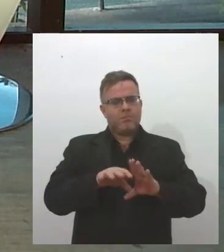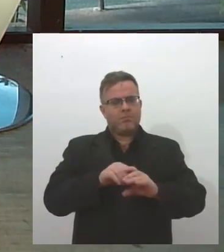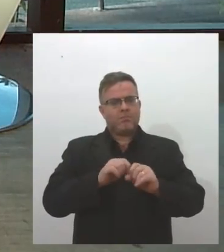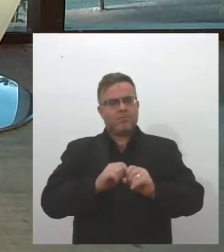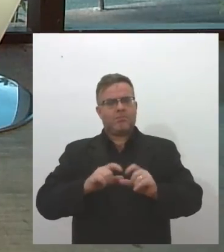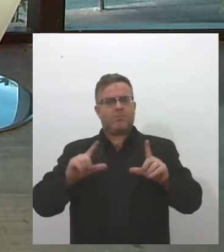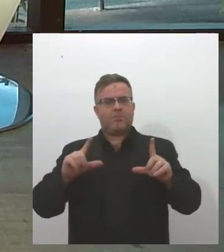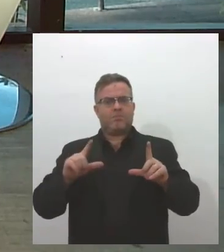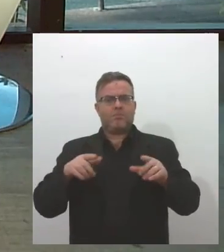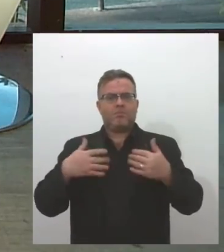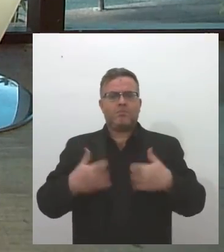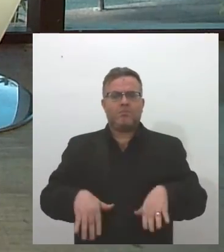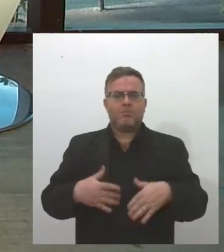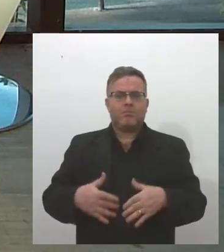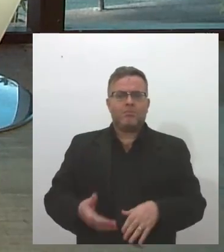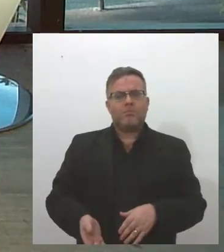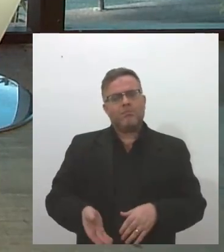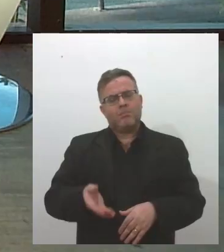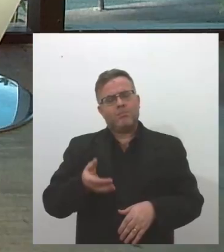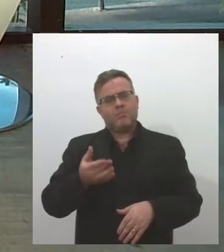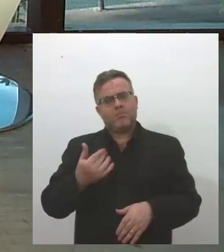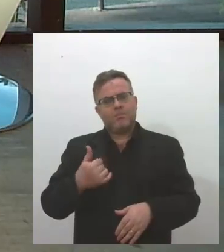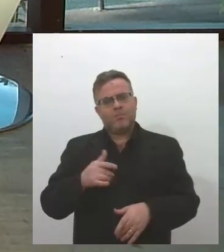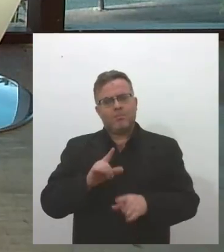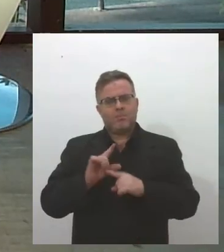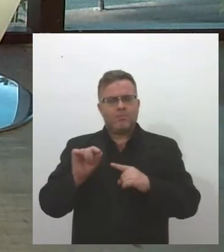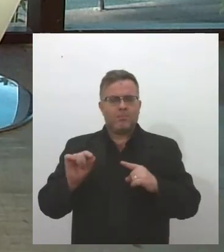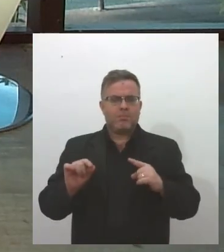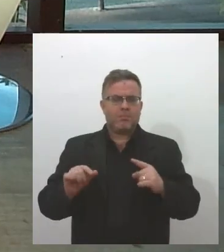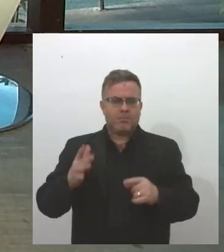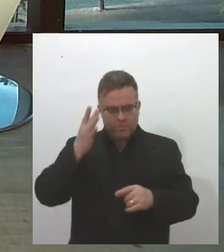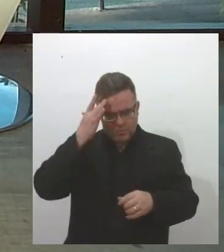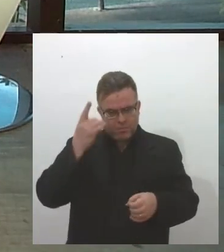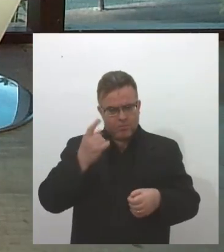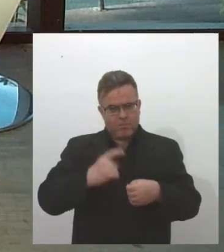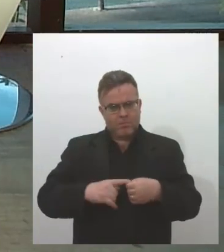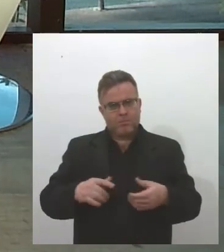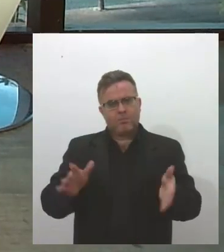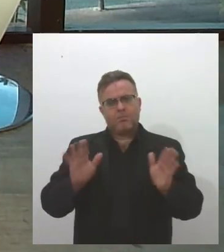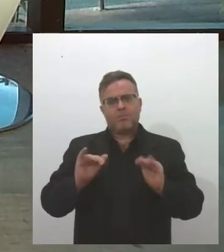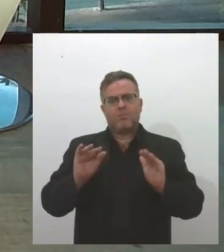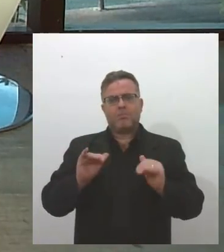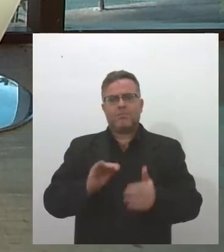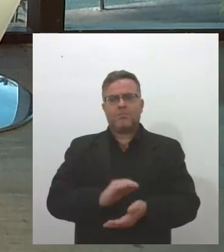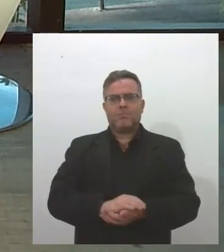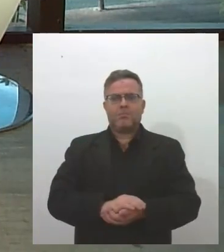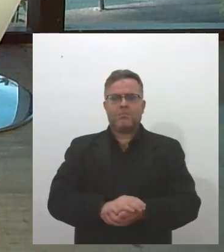também. Então vamos embora, né, amanhã a gente volta. Amanhã a gente volta, se Deus quiser. Tchau, tchau.